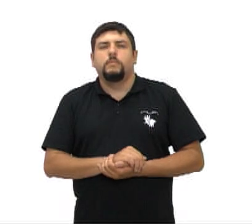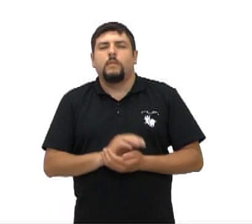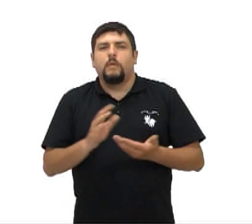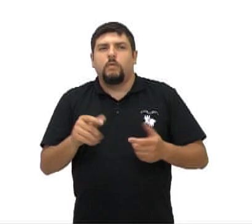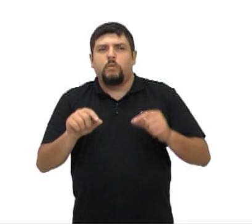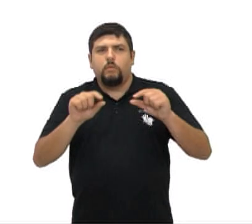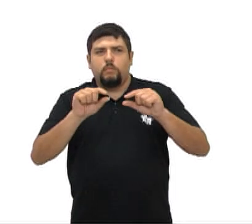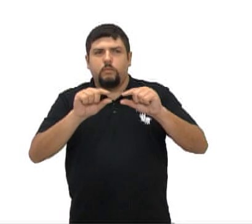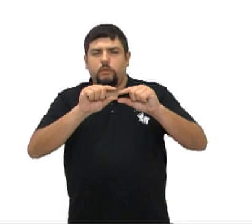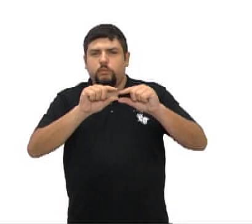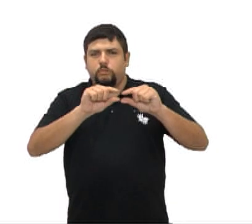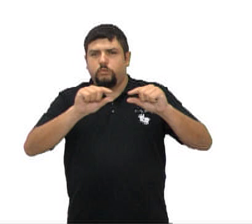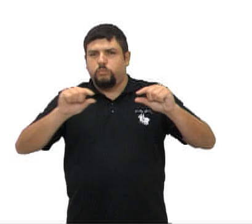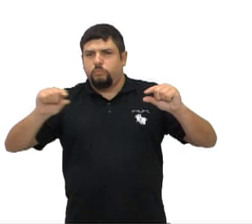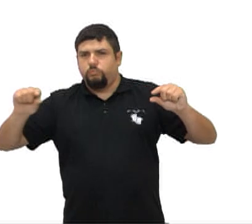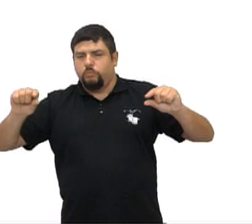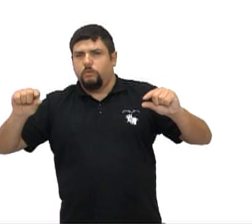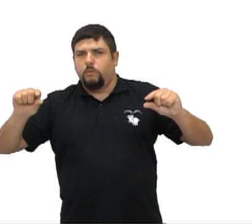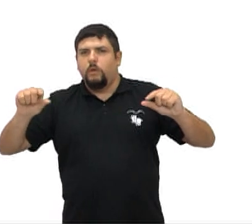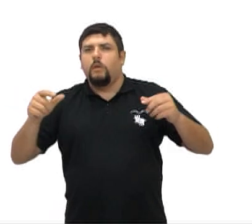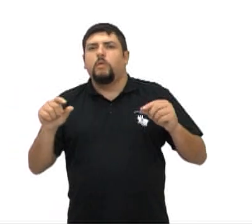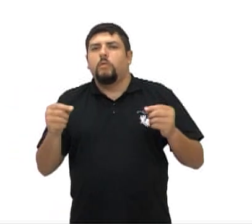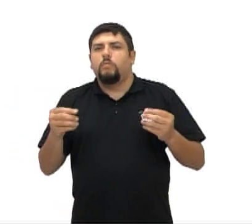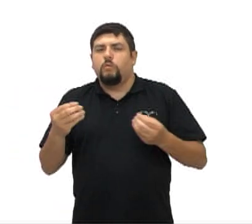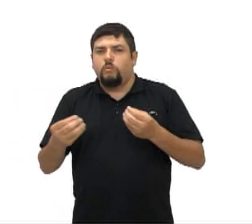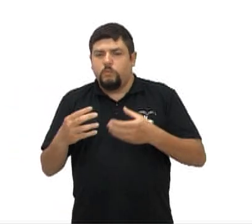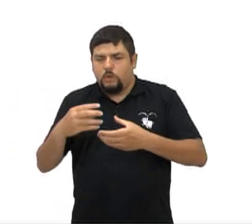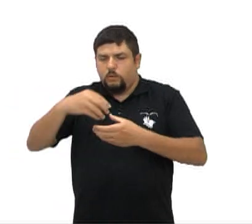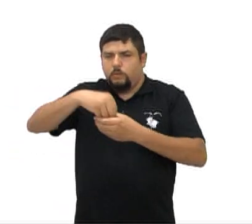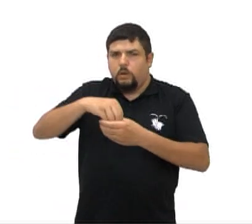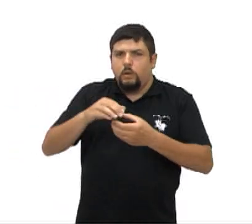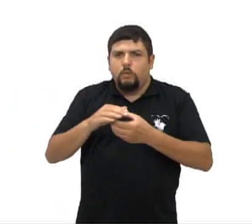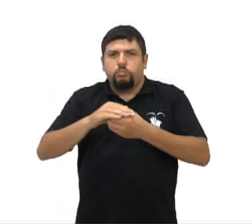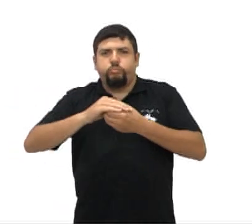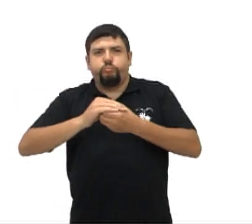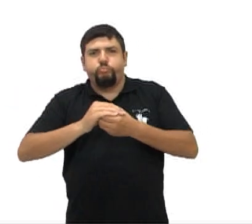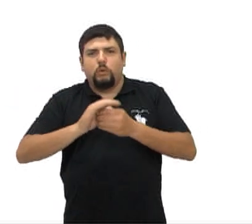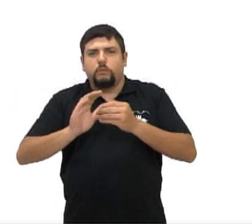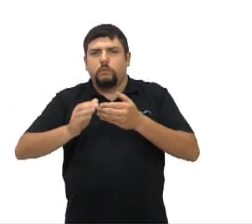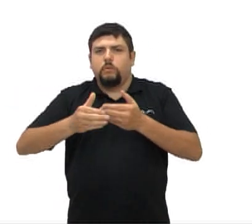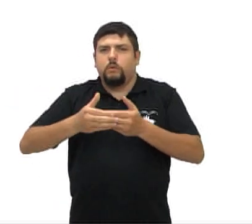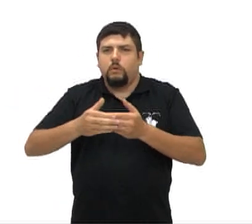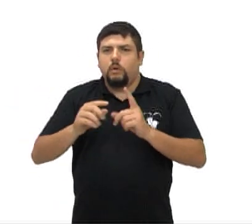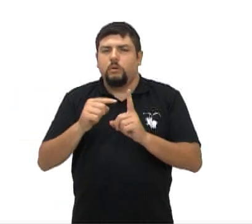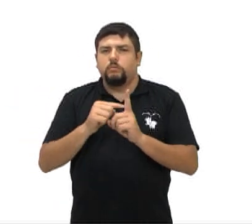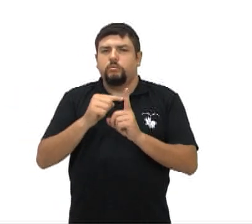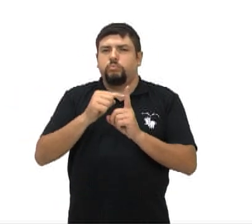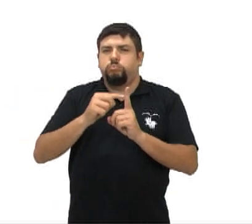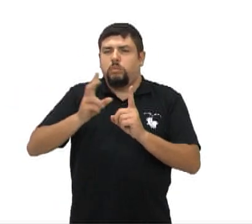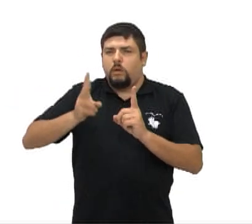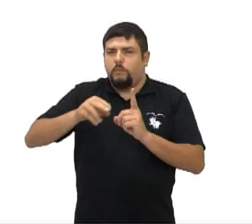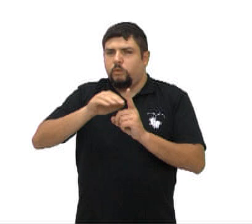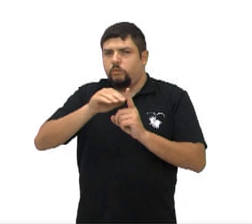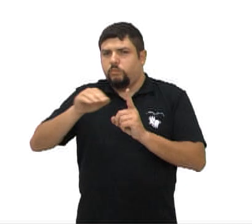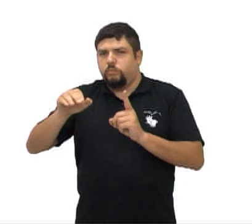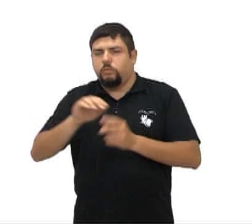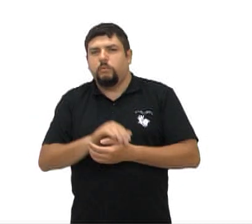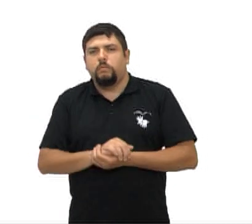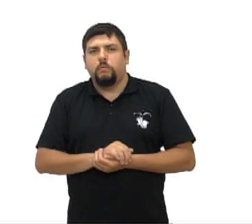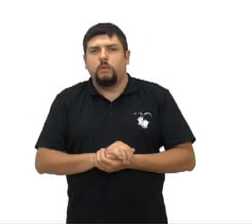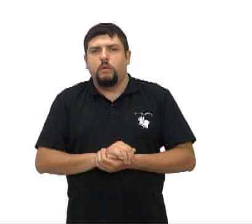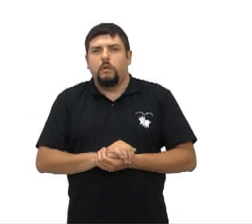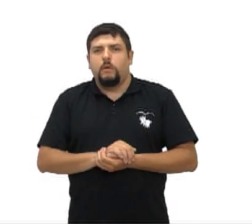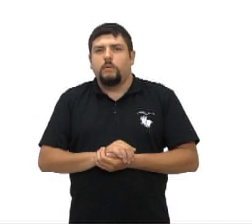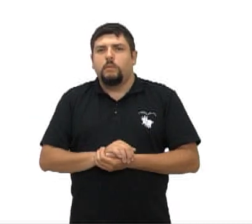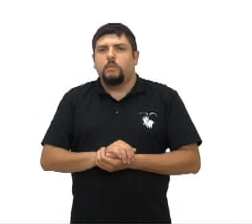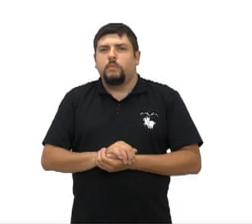que ocorre em um recipiente fechado a temperatura constante, em que os gases tóxicos, monóxido de carbono